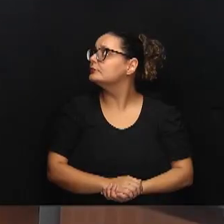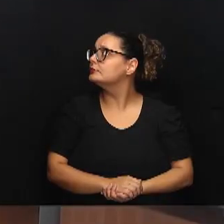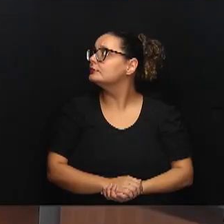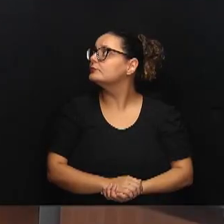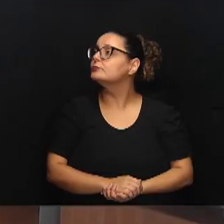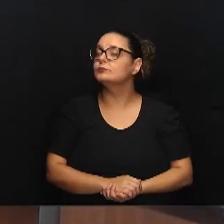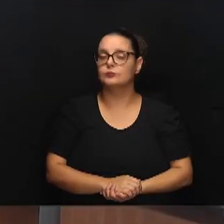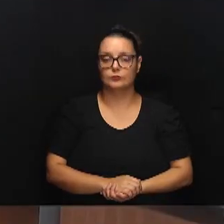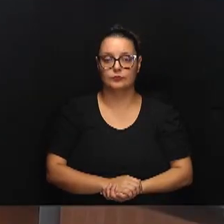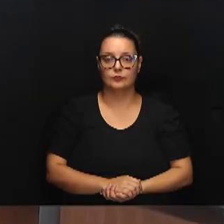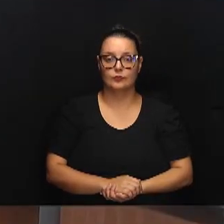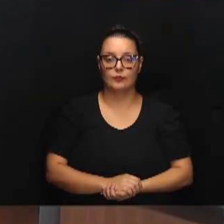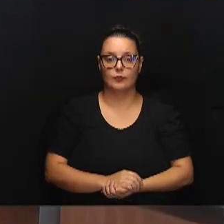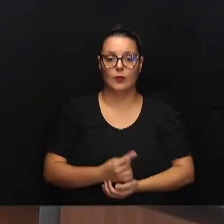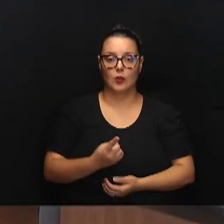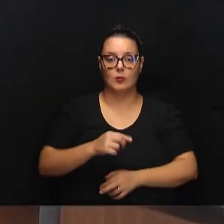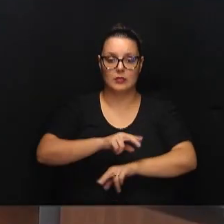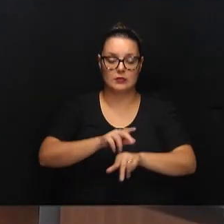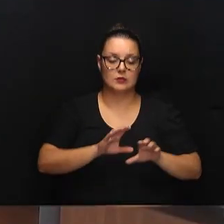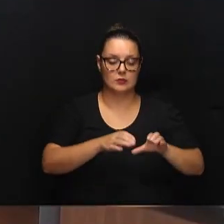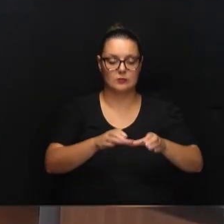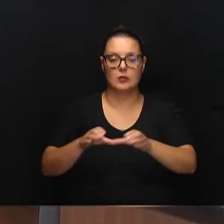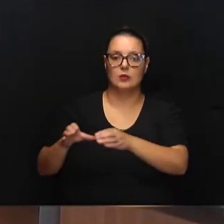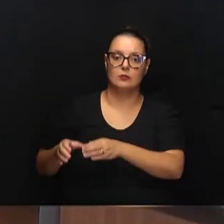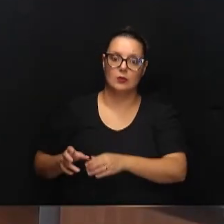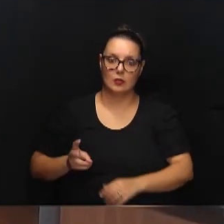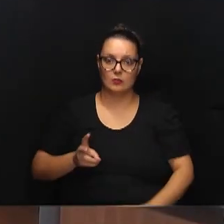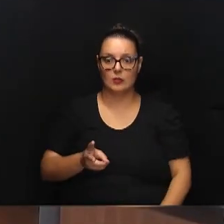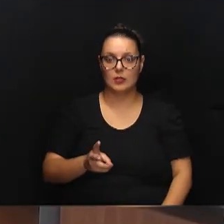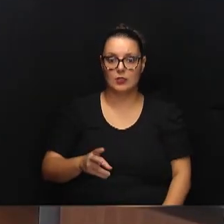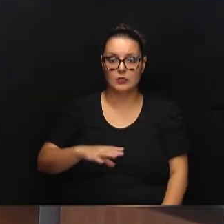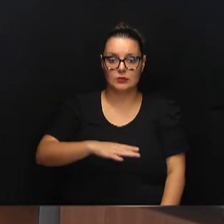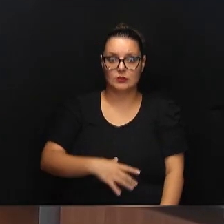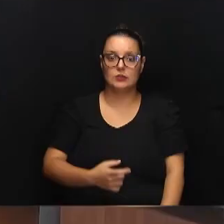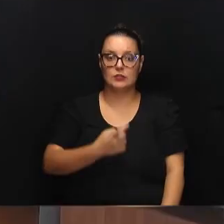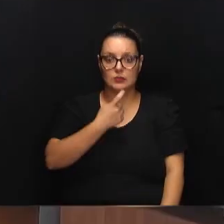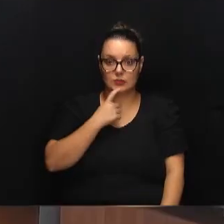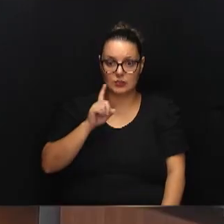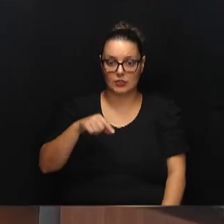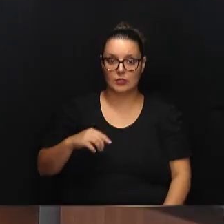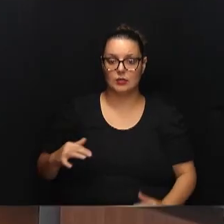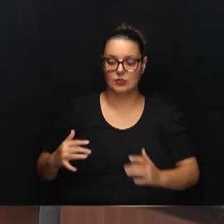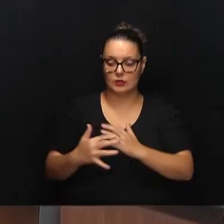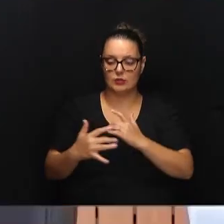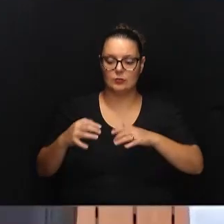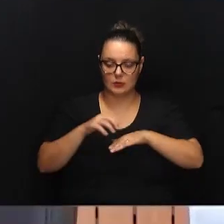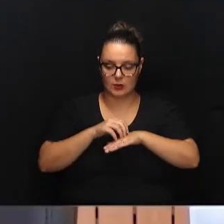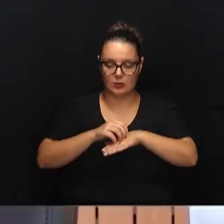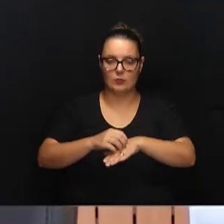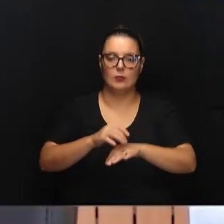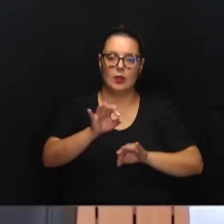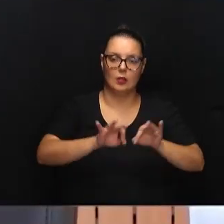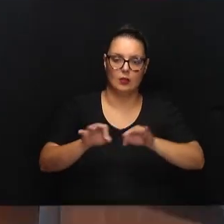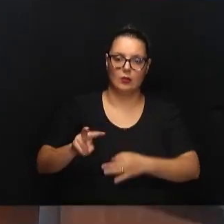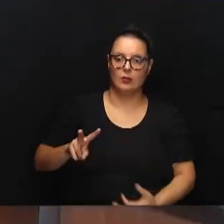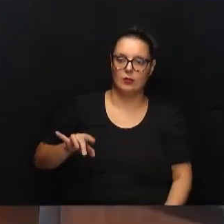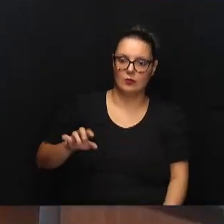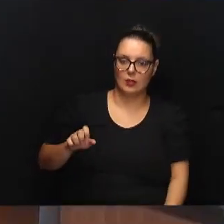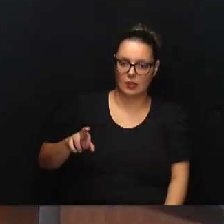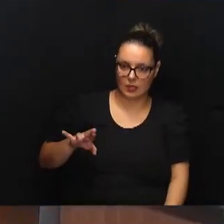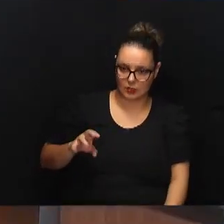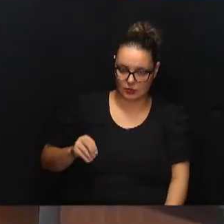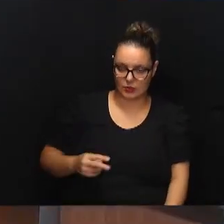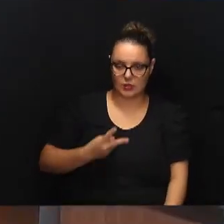Uma das comissões permanentes da Câmara dos Vereadores de Campinas é a de Mobilidade Urbana e Planejamento Viário.